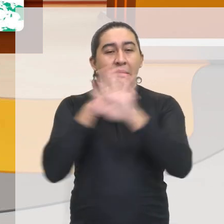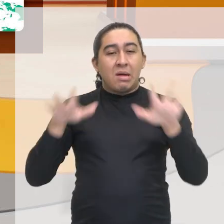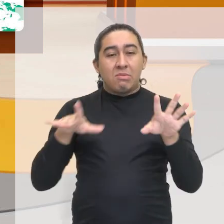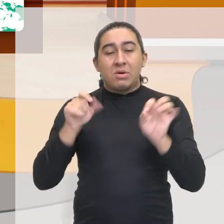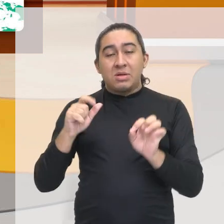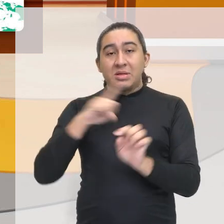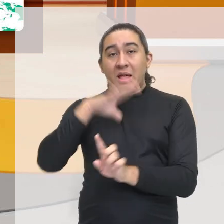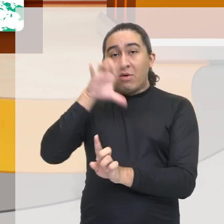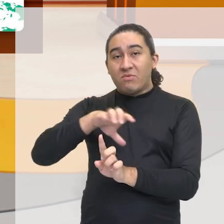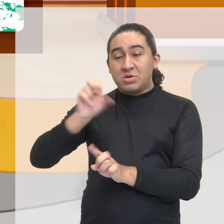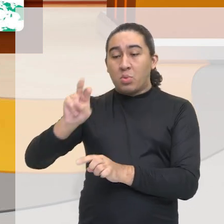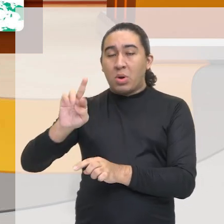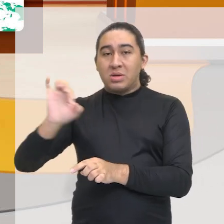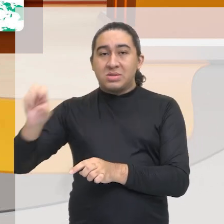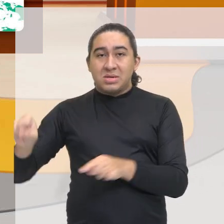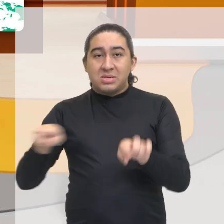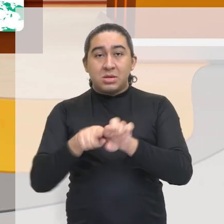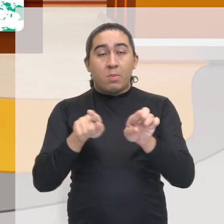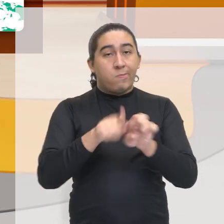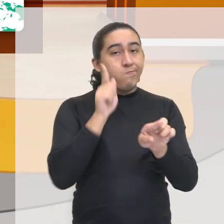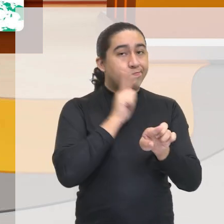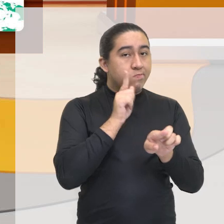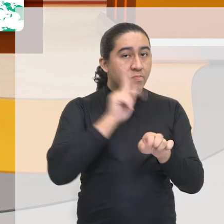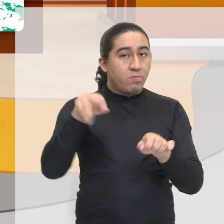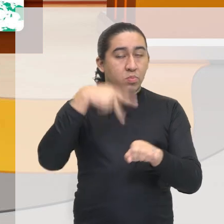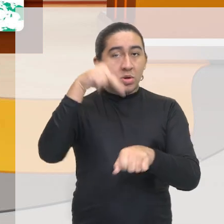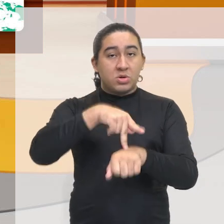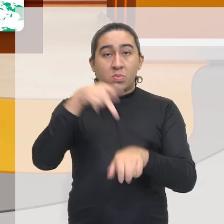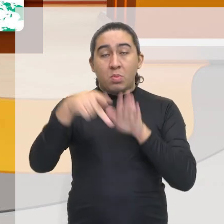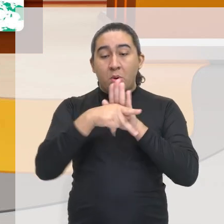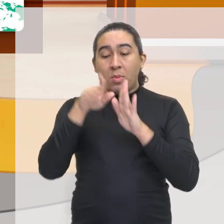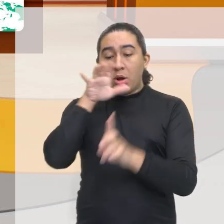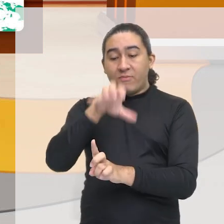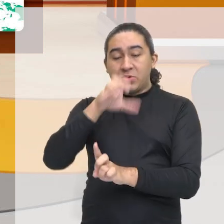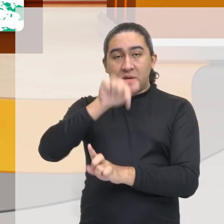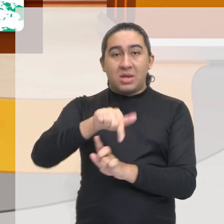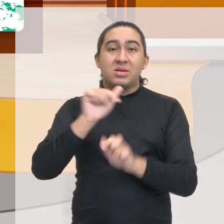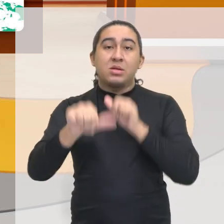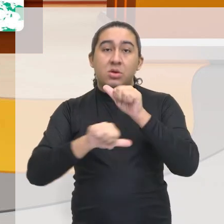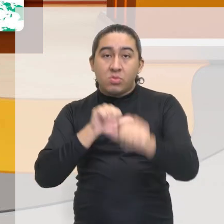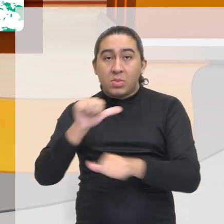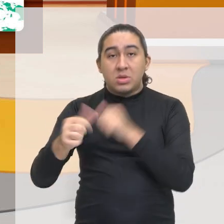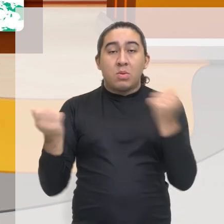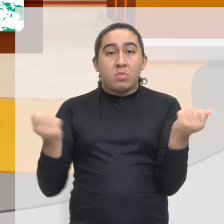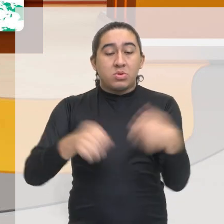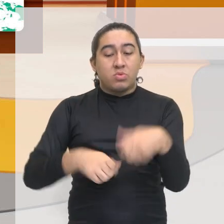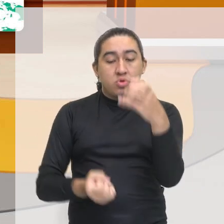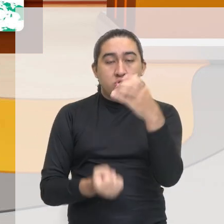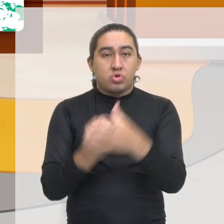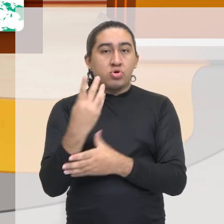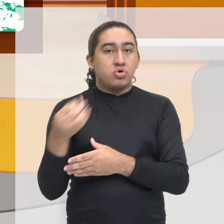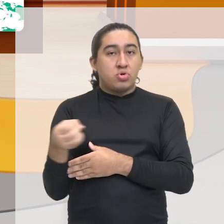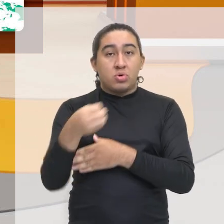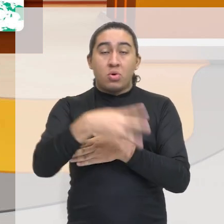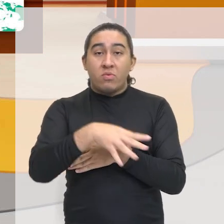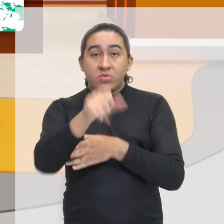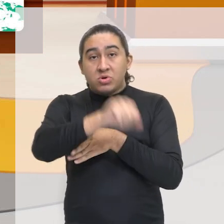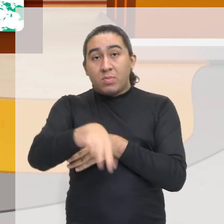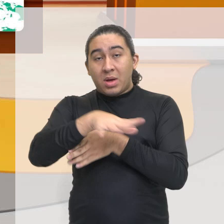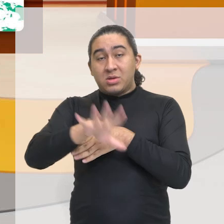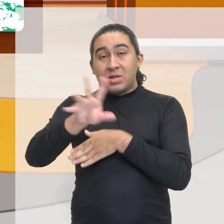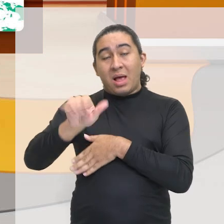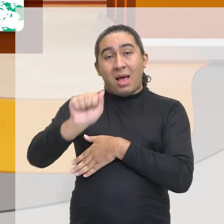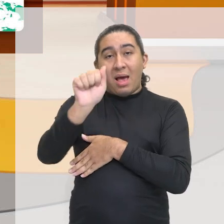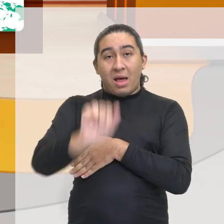tanto da União Soviética quanto dos Estados Unidos nesse processo de formação de novos territórios no continente